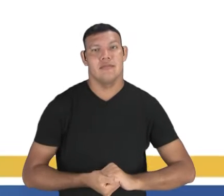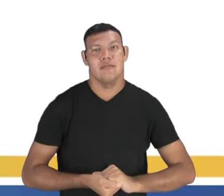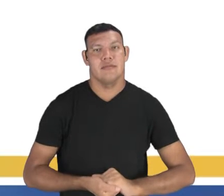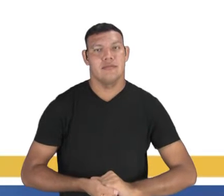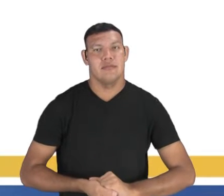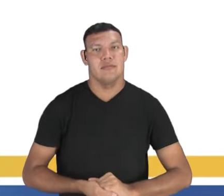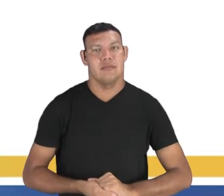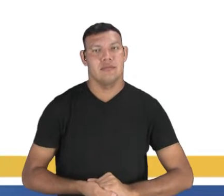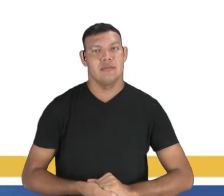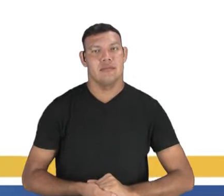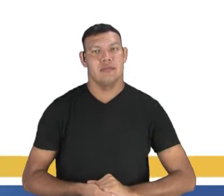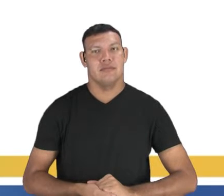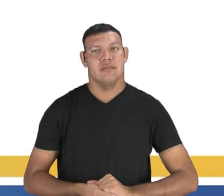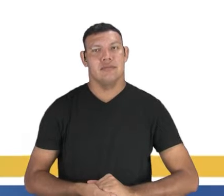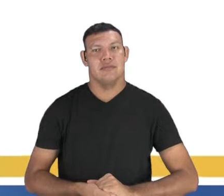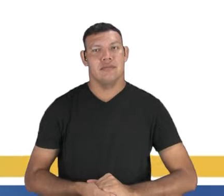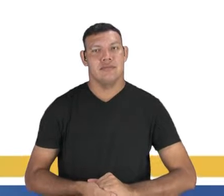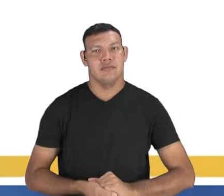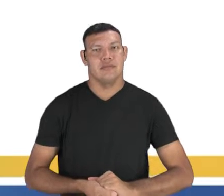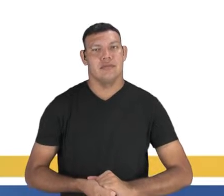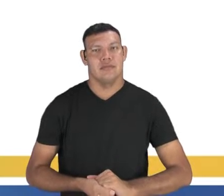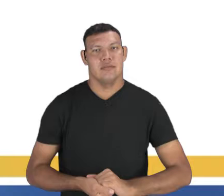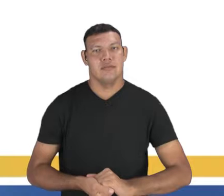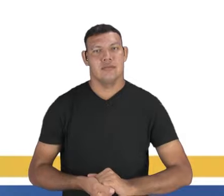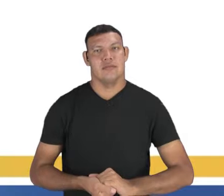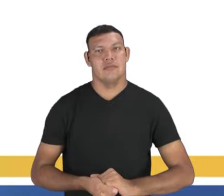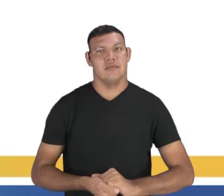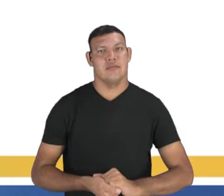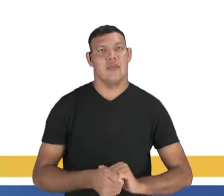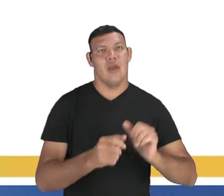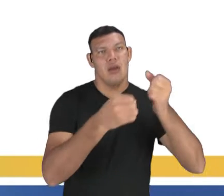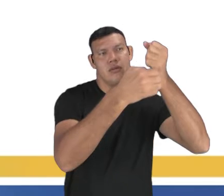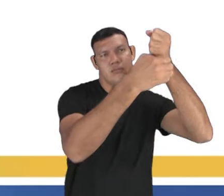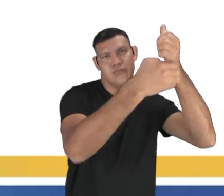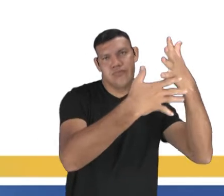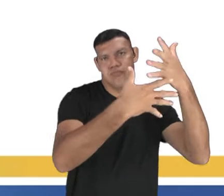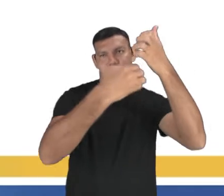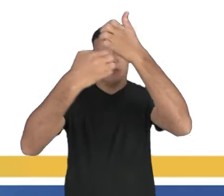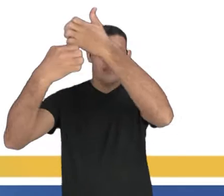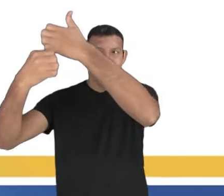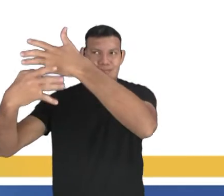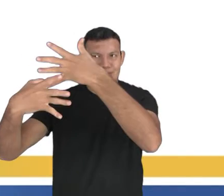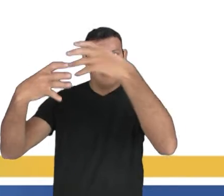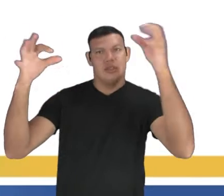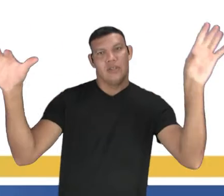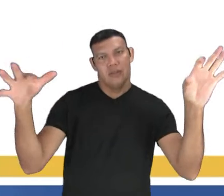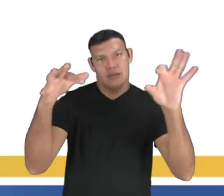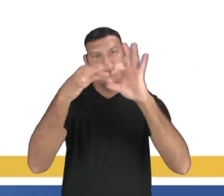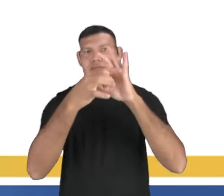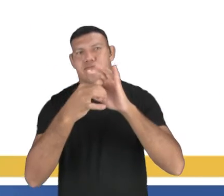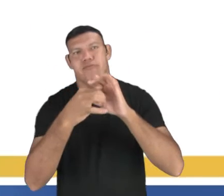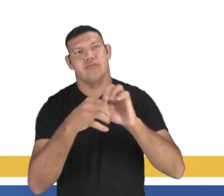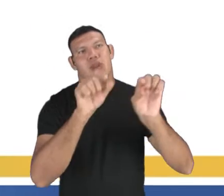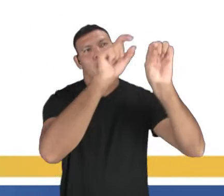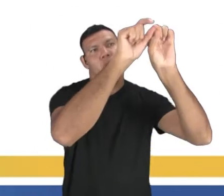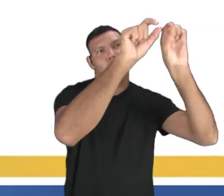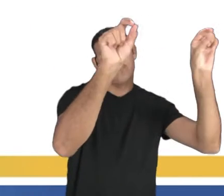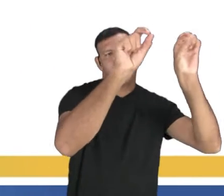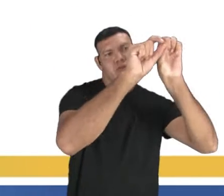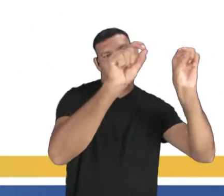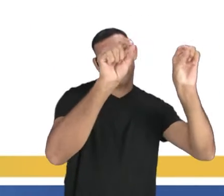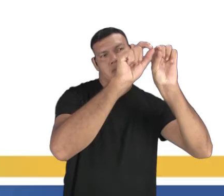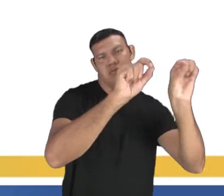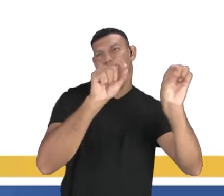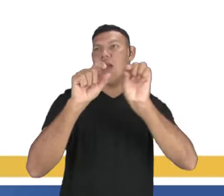completo, certo? E períodos são o quê? Várias dessas orações, certo? Que compõem o quê? Um